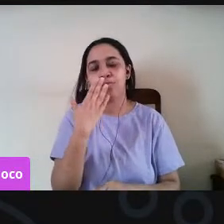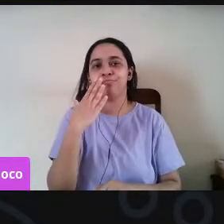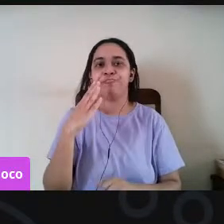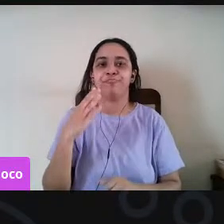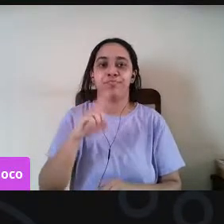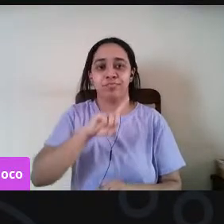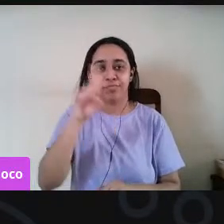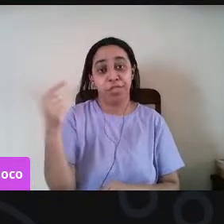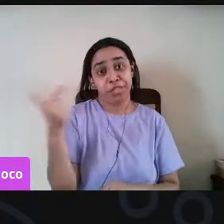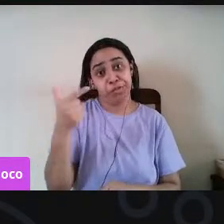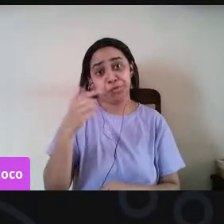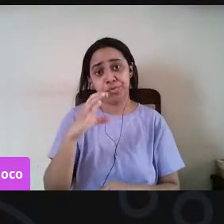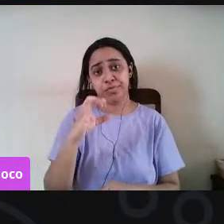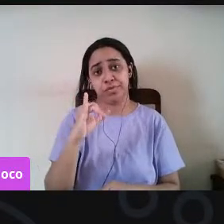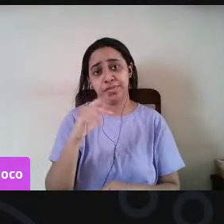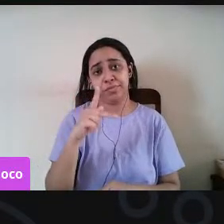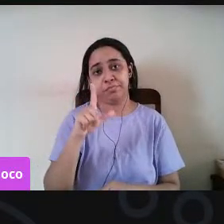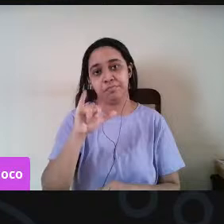Muito obrigado a todos.